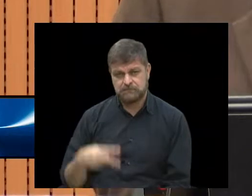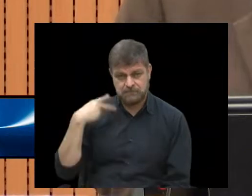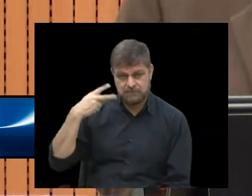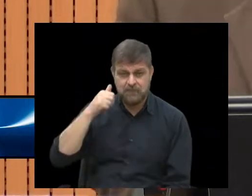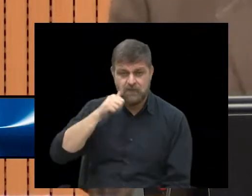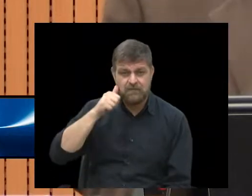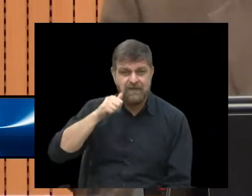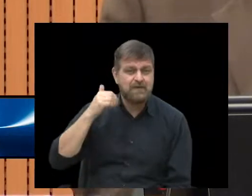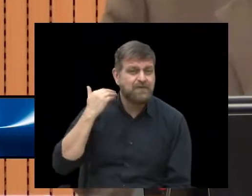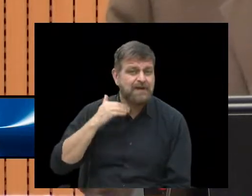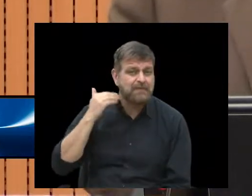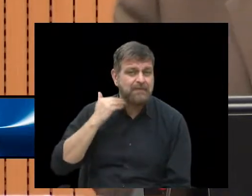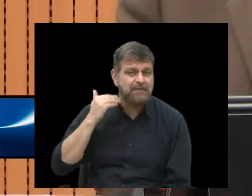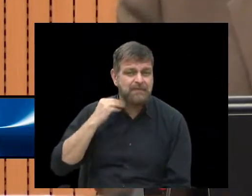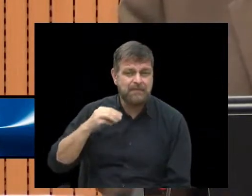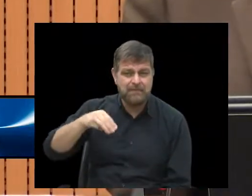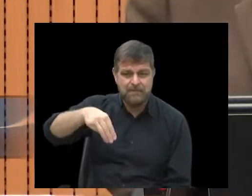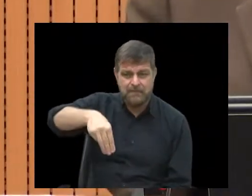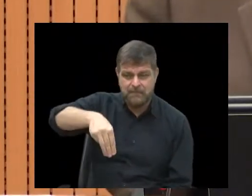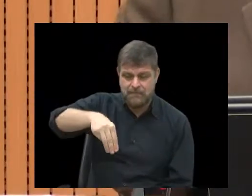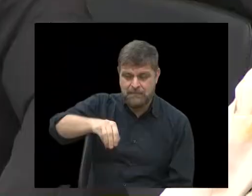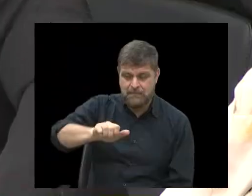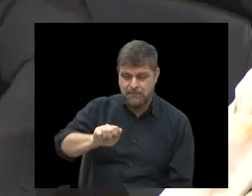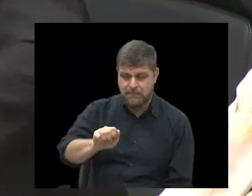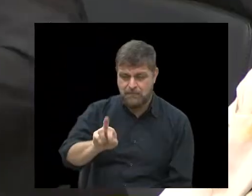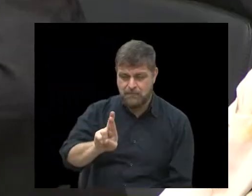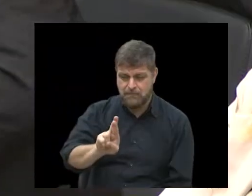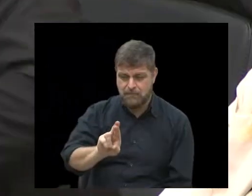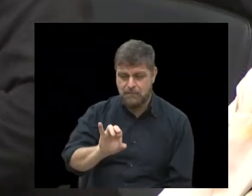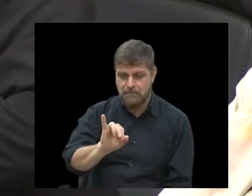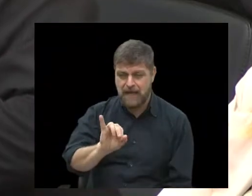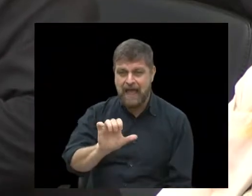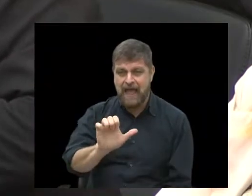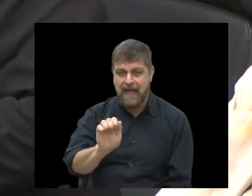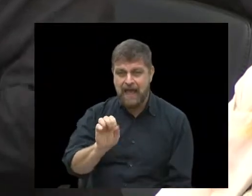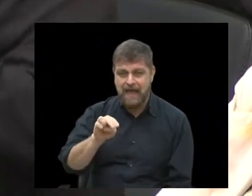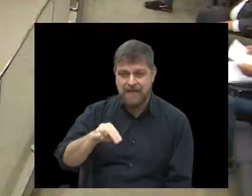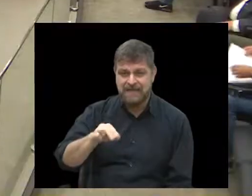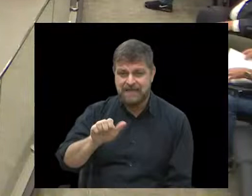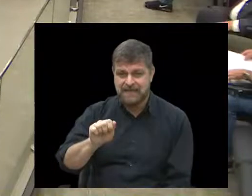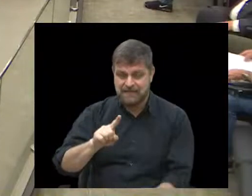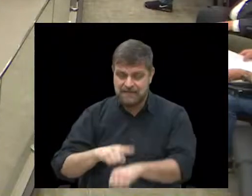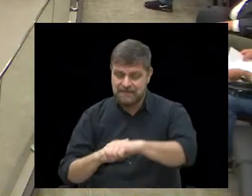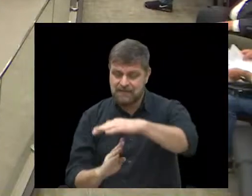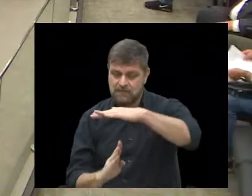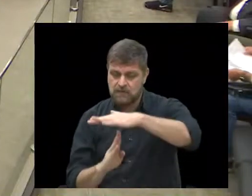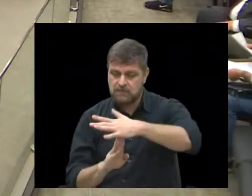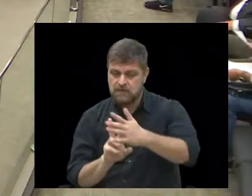vereadora Mariana Conte, do PSOL. Vereadora Mariana Conte, Vossa Excelência tem a tribuna por até 5 minutos.